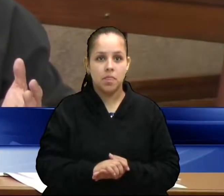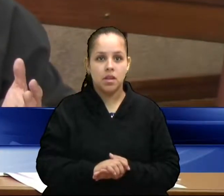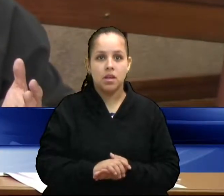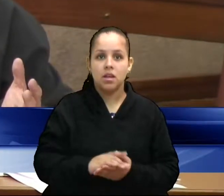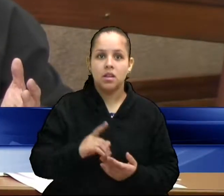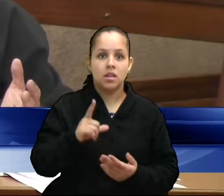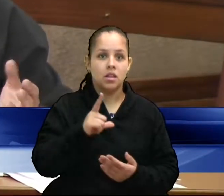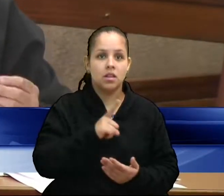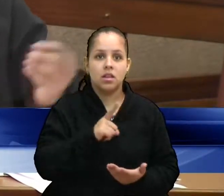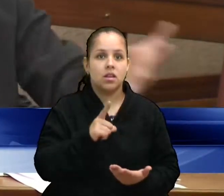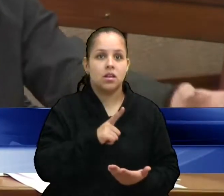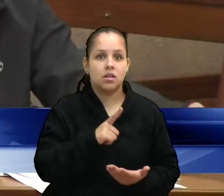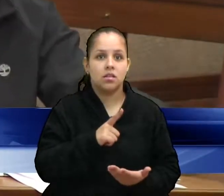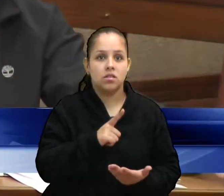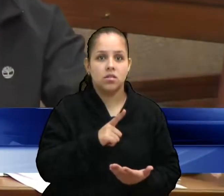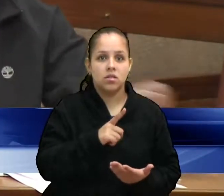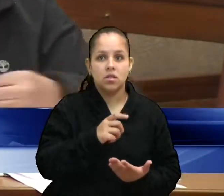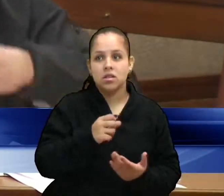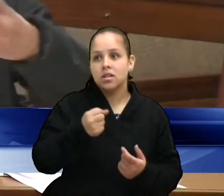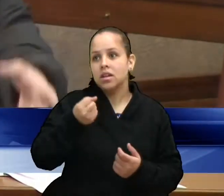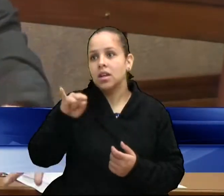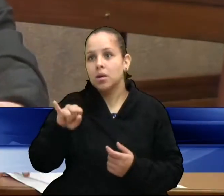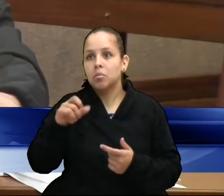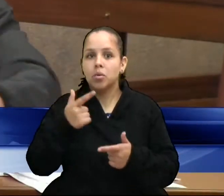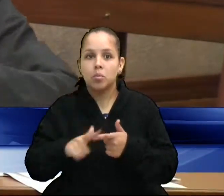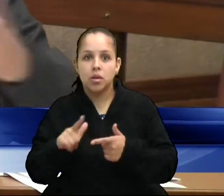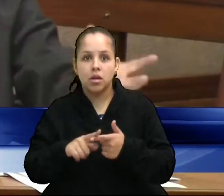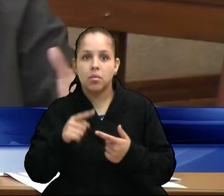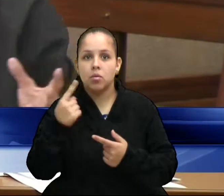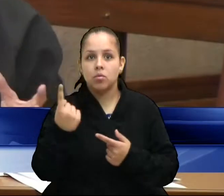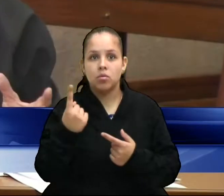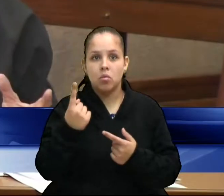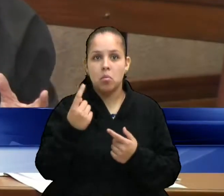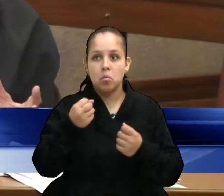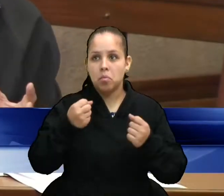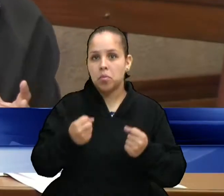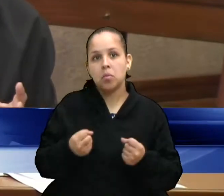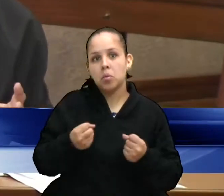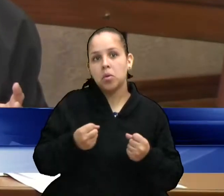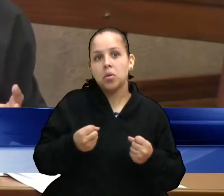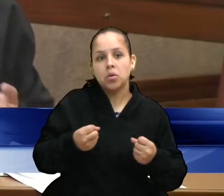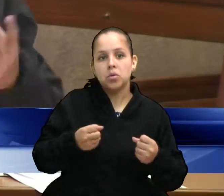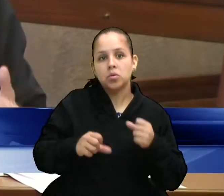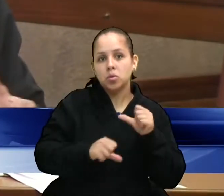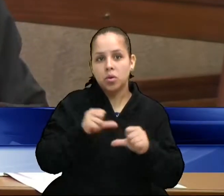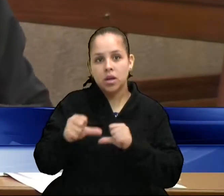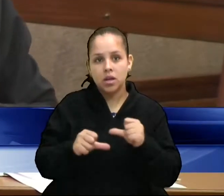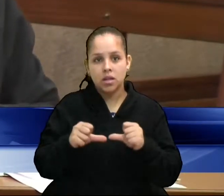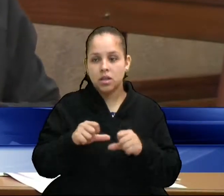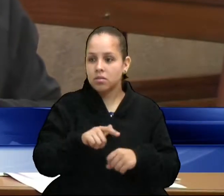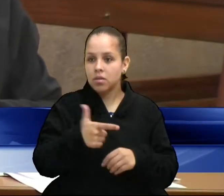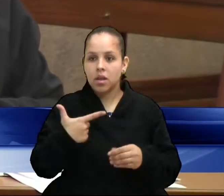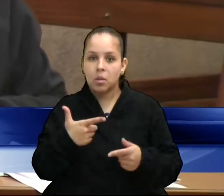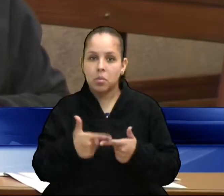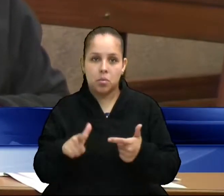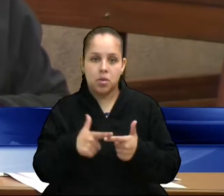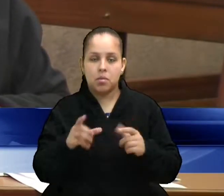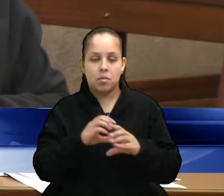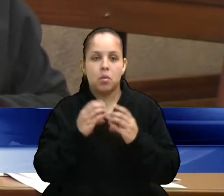reserva, para possibilitar que a hora que deu um problema num, faça a substituição e a população, né, não fique desassistida.